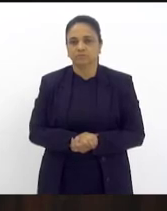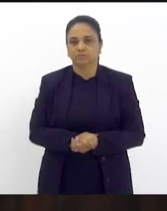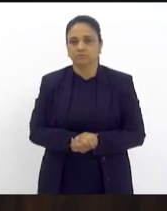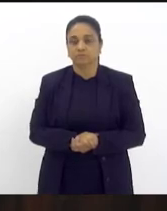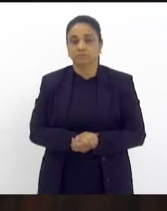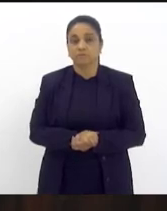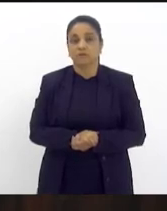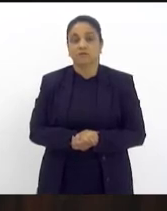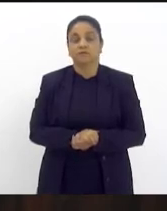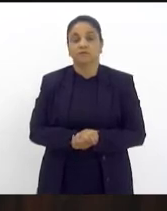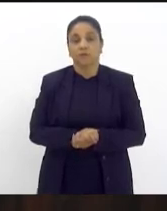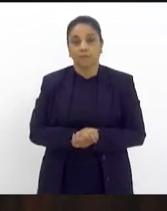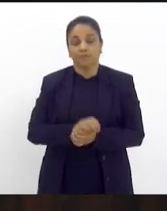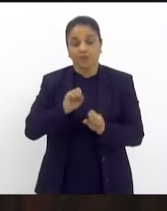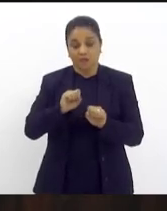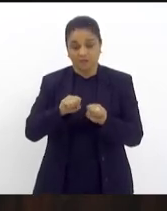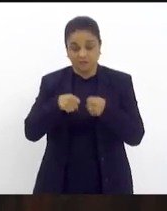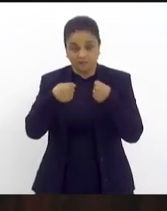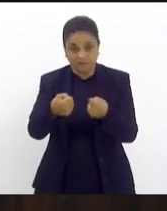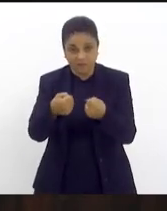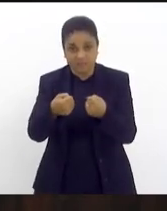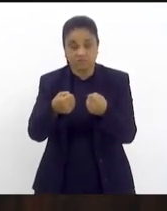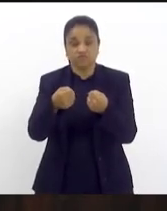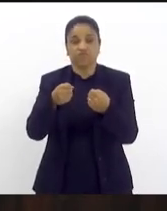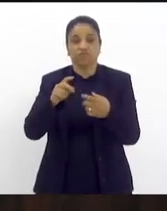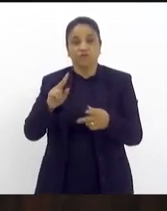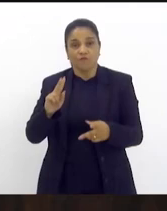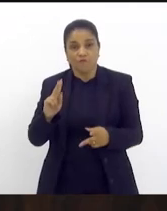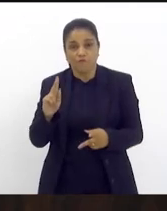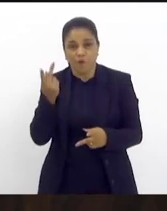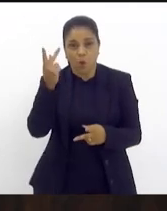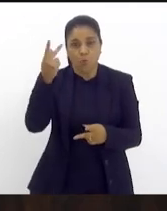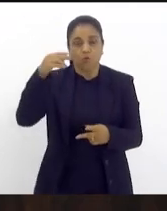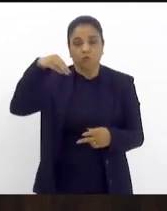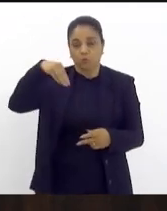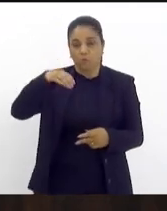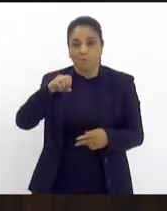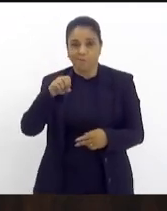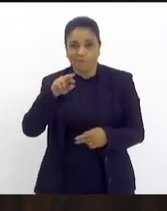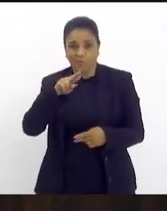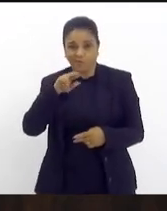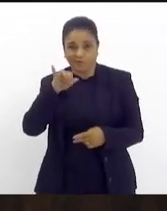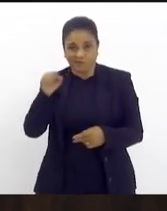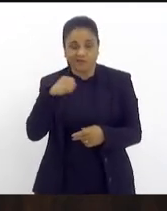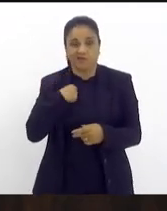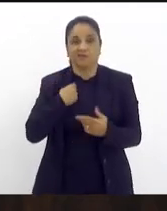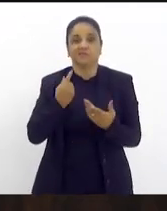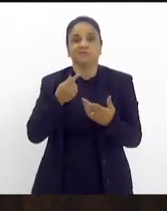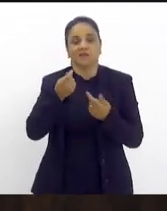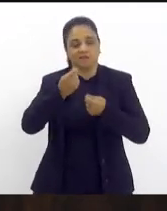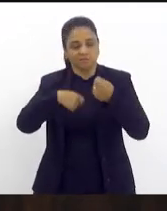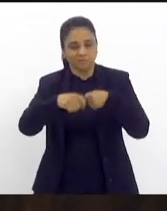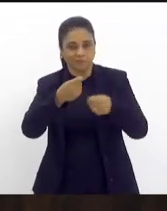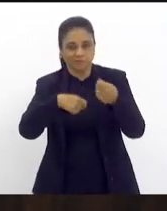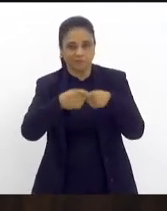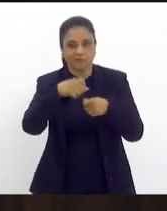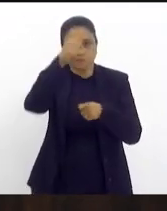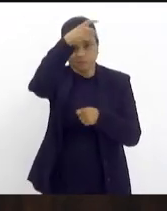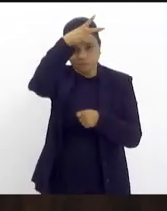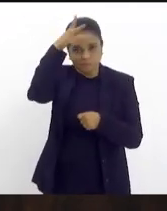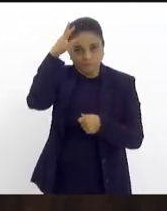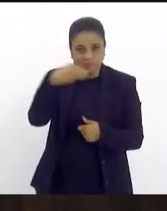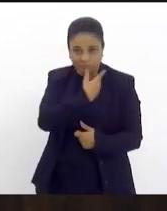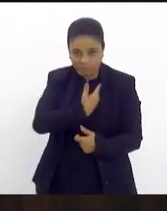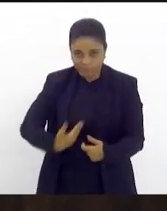Na defesa intransigente dos valores morais e dos princípios que regem a administração pública, o